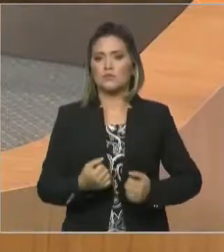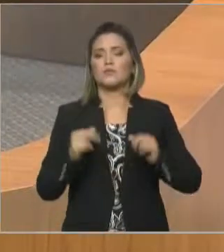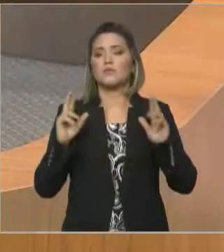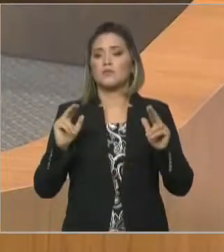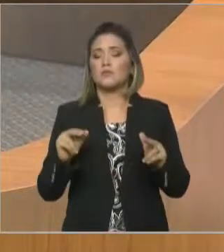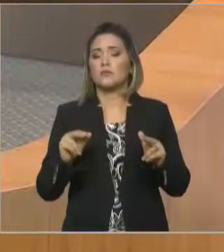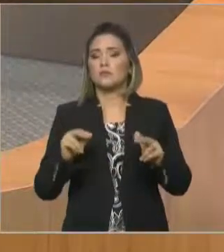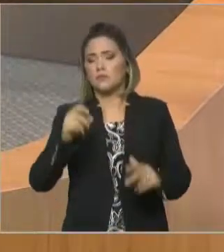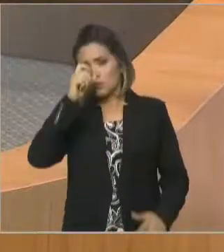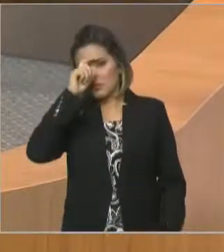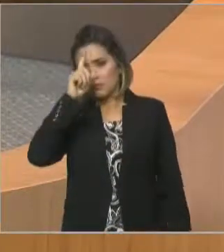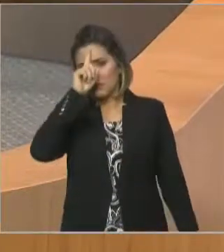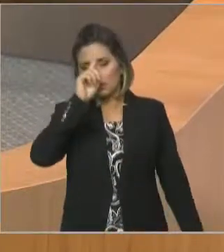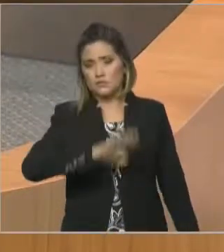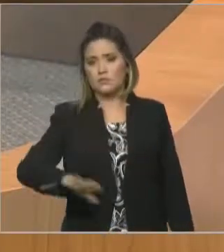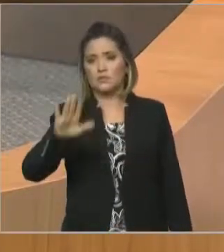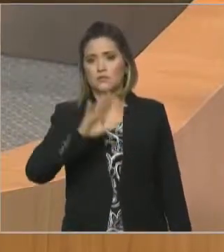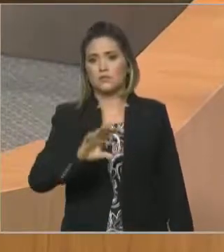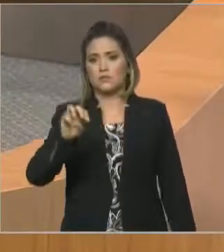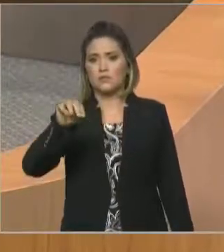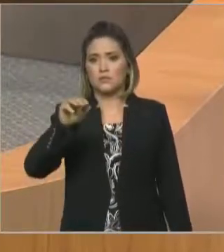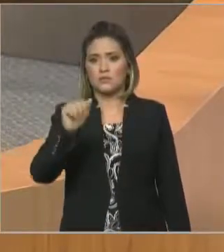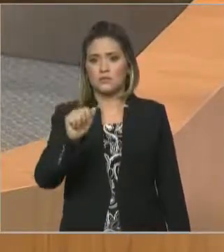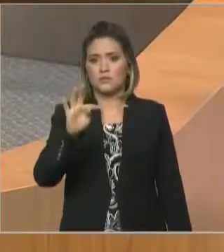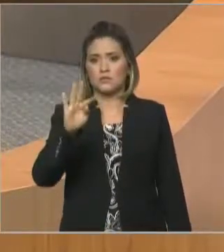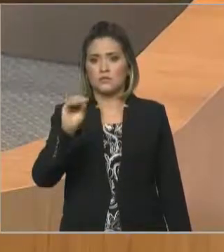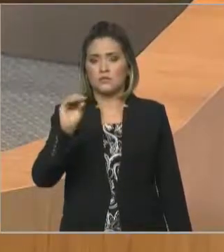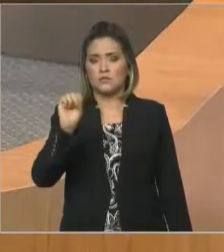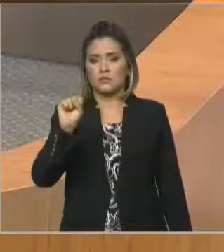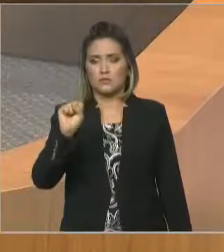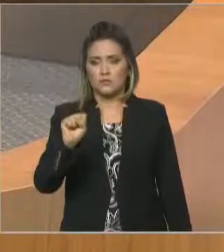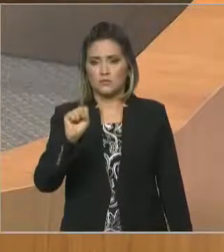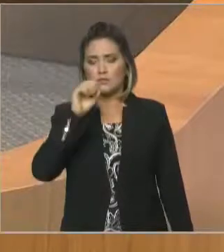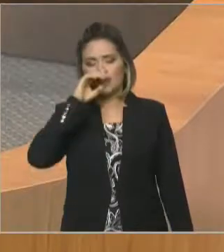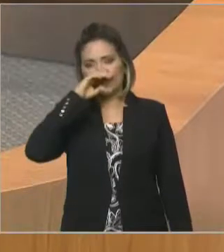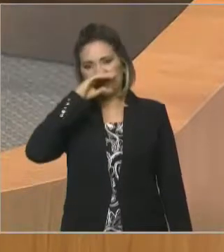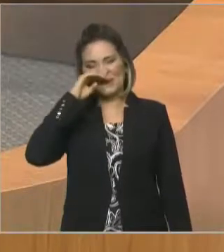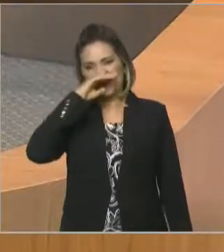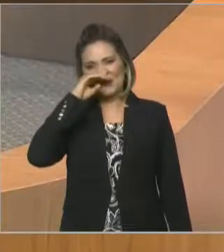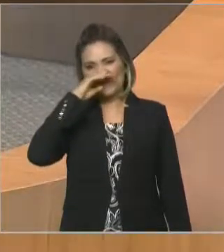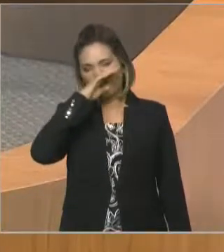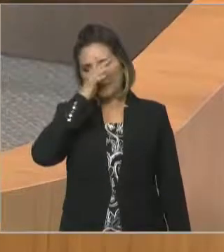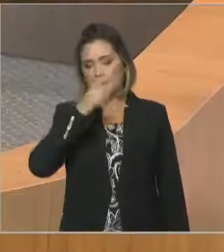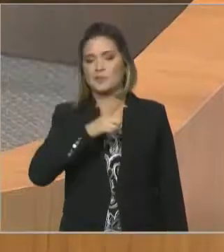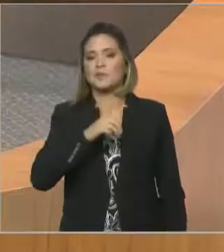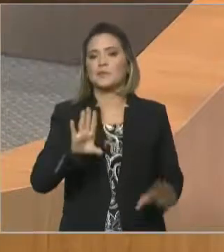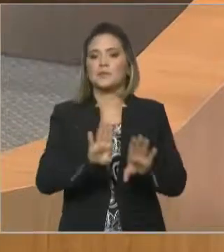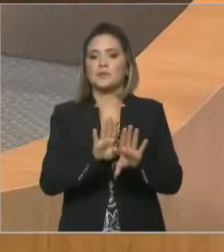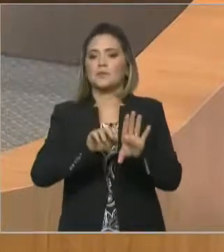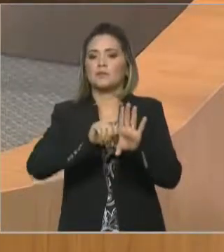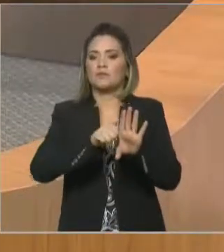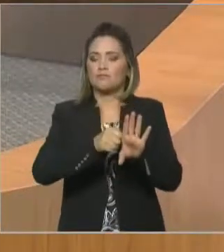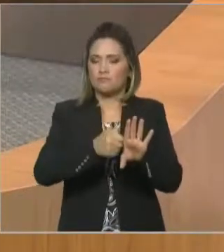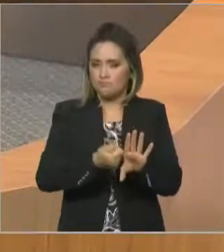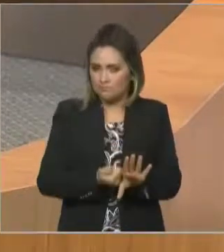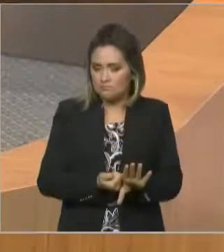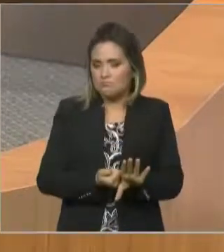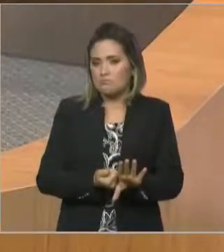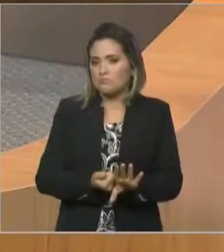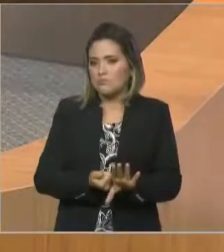preocupação dos funcionários do hospital da população dos municípios da classe política dos